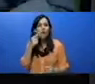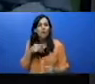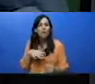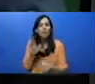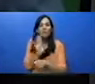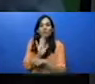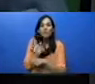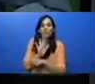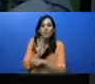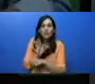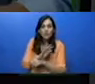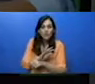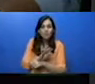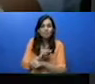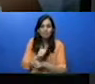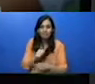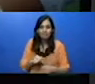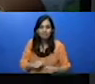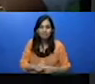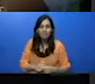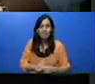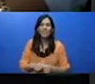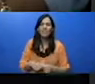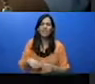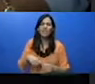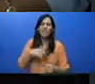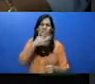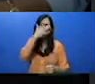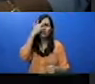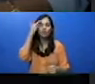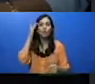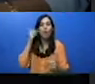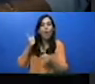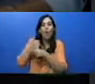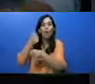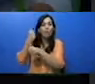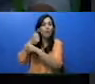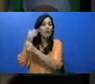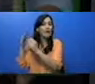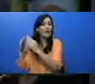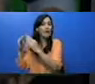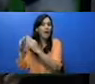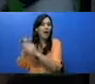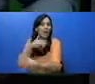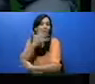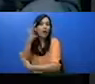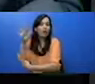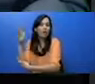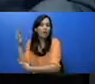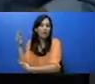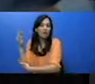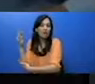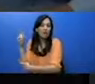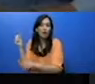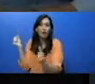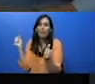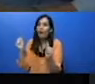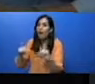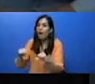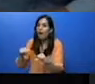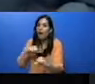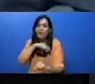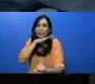do ser humano que construiu um condomínio em um local onde era floresta, prejudicou a vida de várias